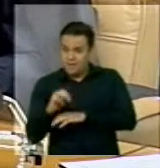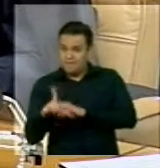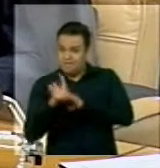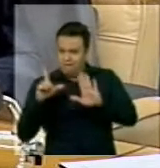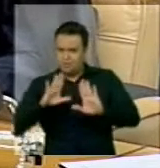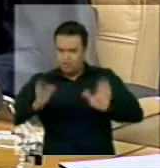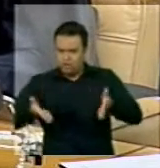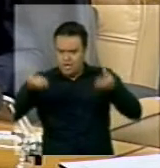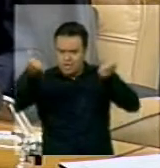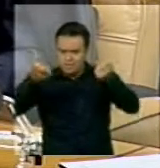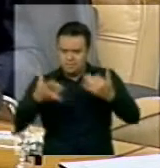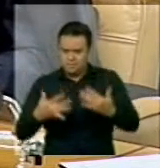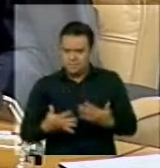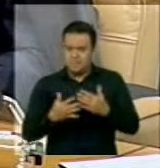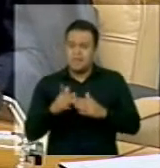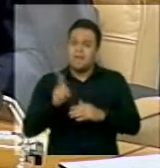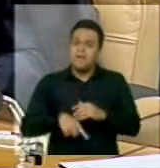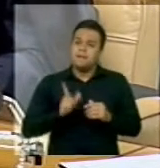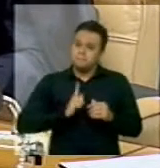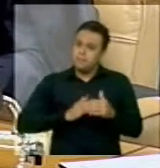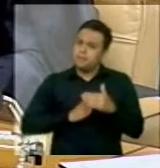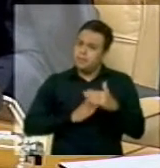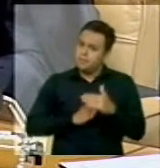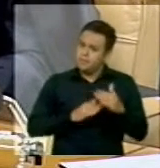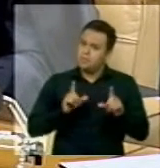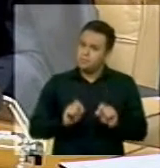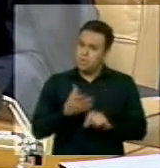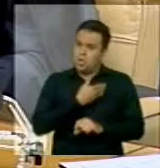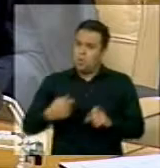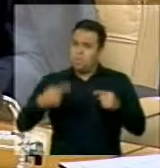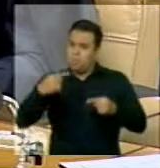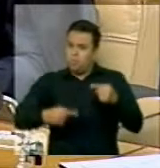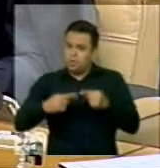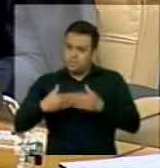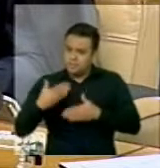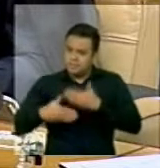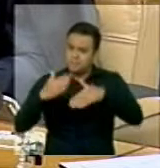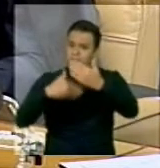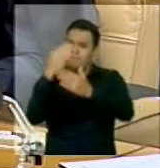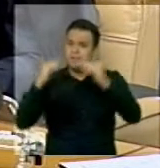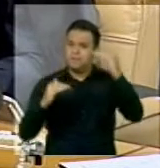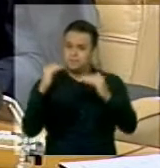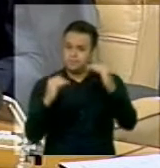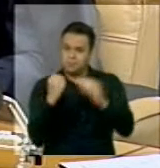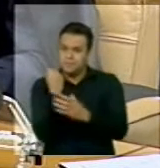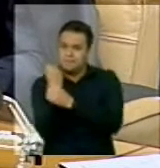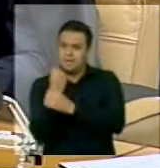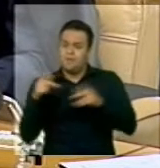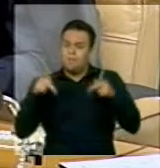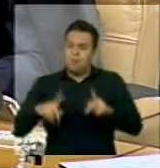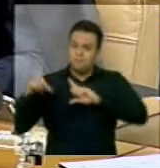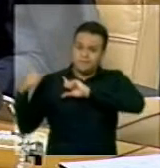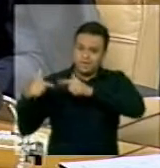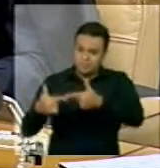mencionei limita-se a instituir a Política Nacional de Desenvolvimento Sustentável dos Povos e Comunidades Tradicionais,